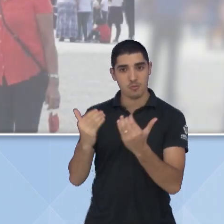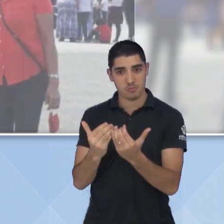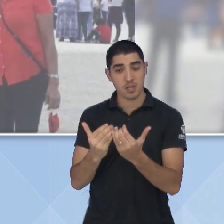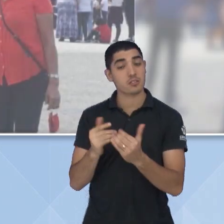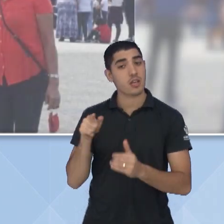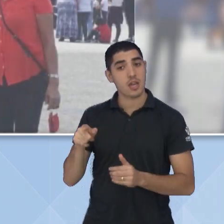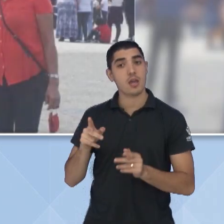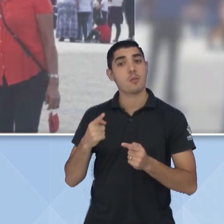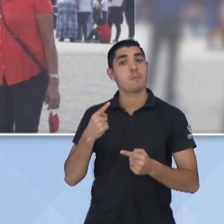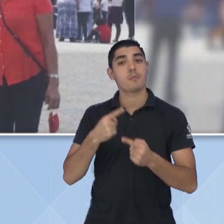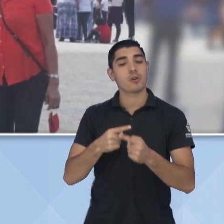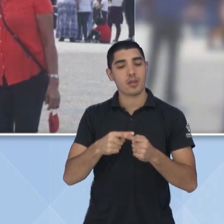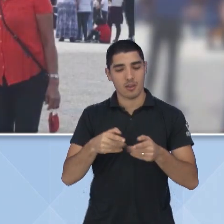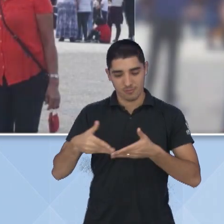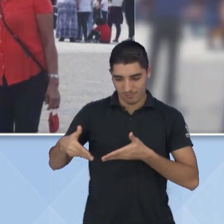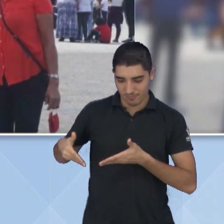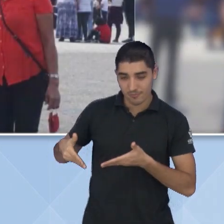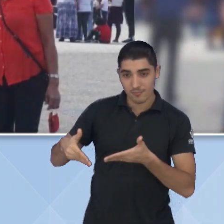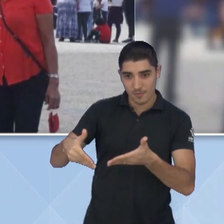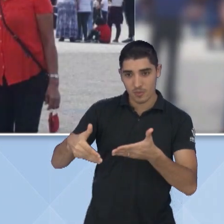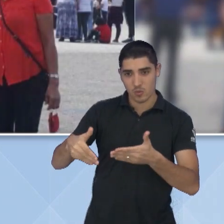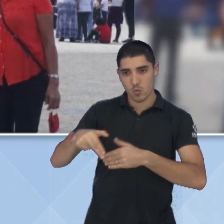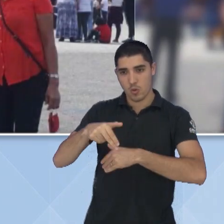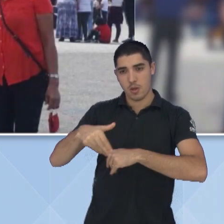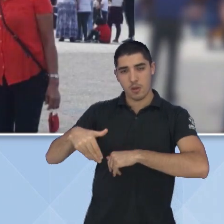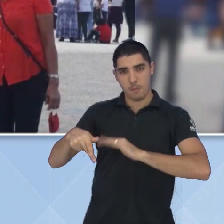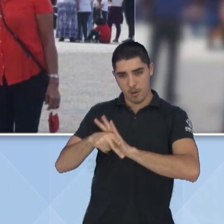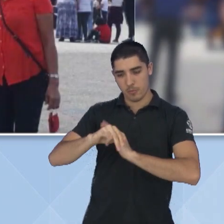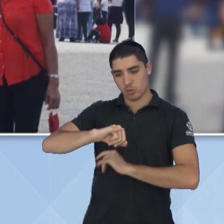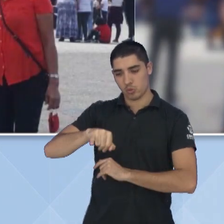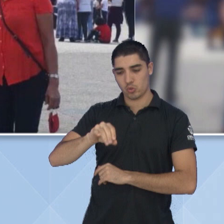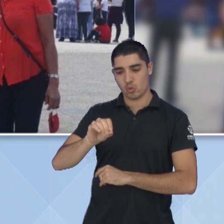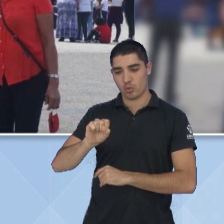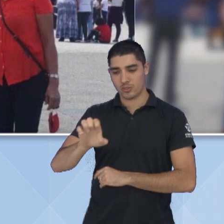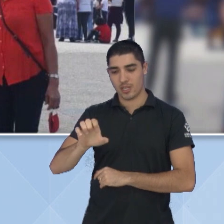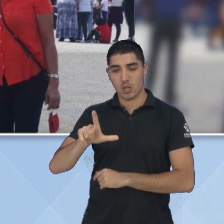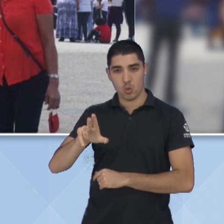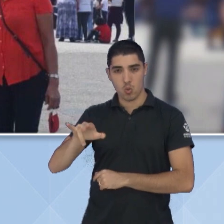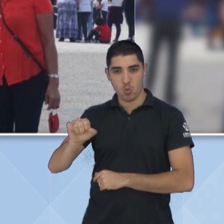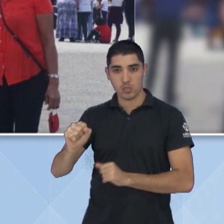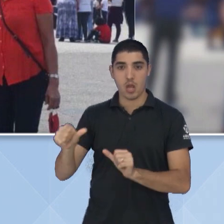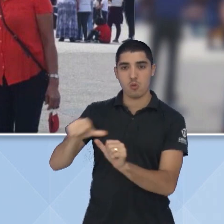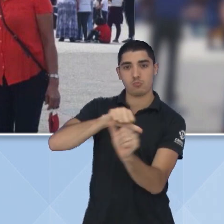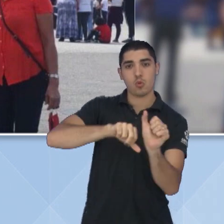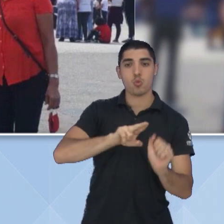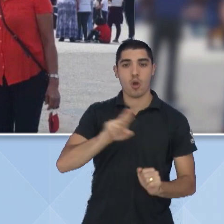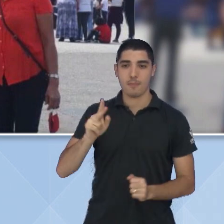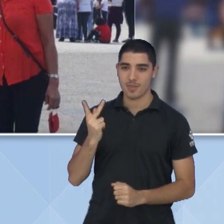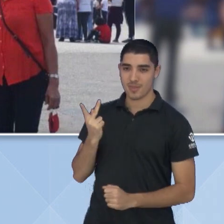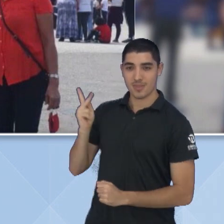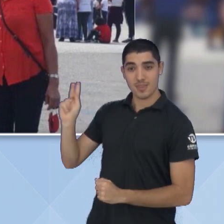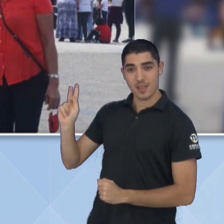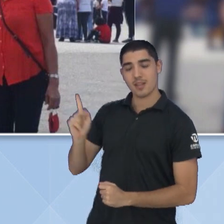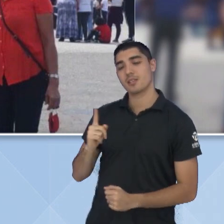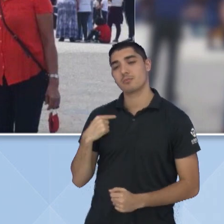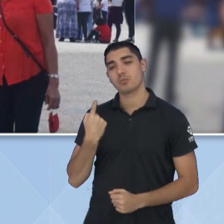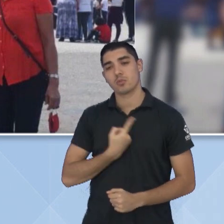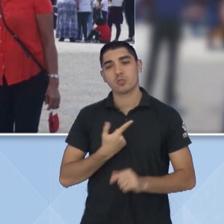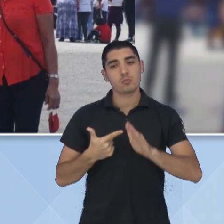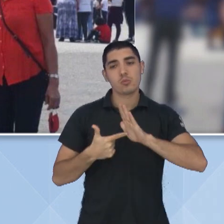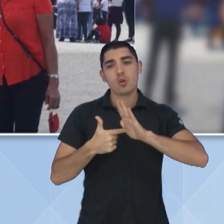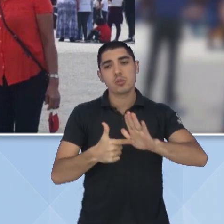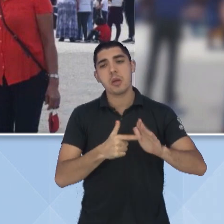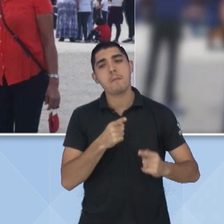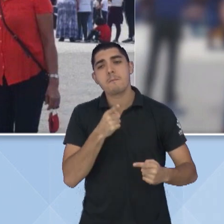a nomeação da viela localizada na rua José Luiz Porto, em sua honra. A seguir, apresentamos os motivos